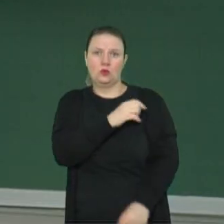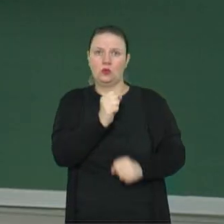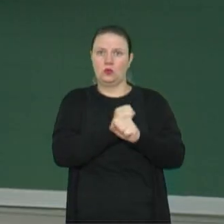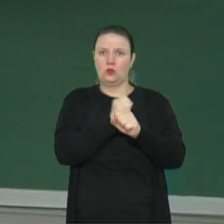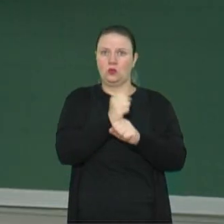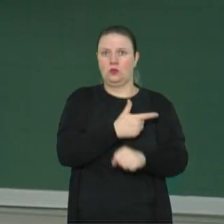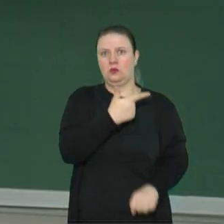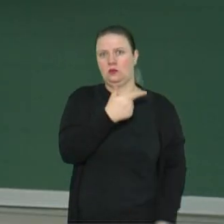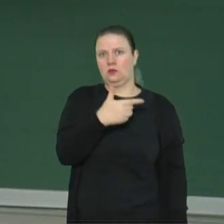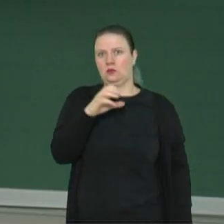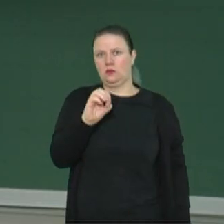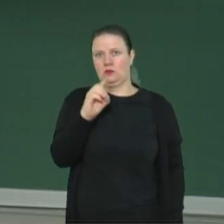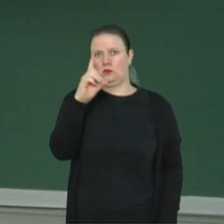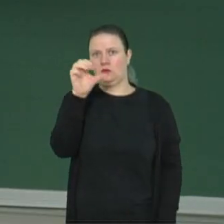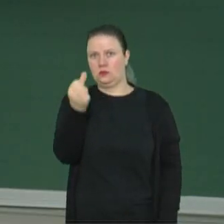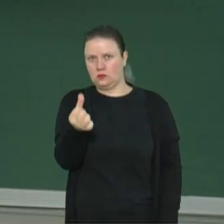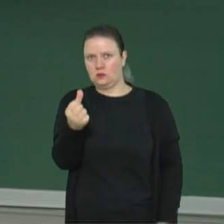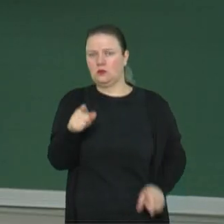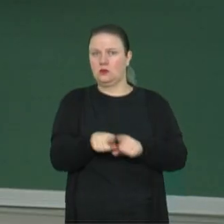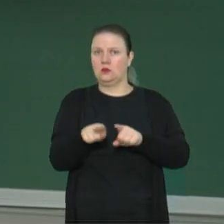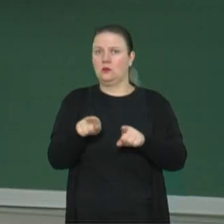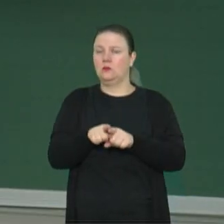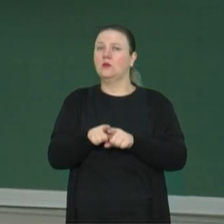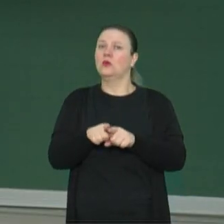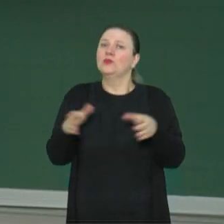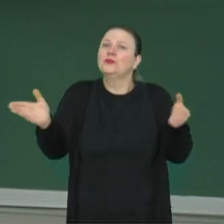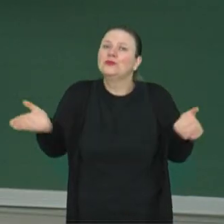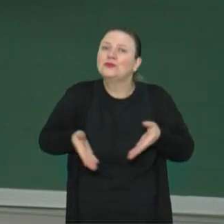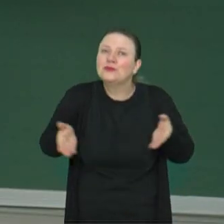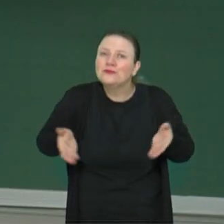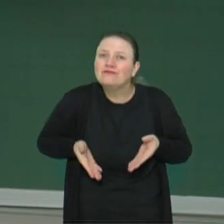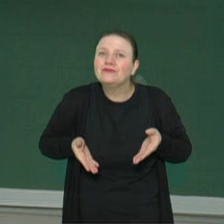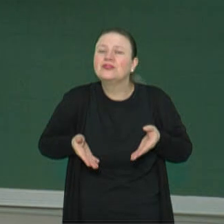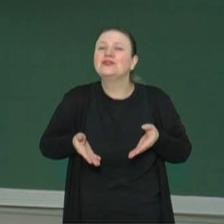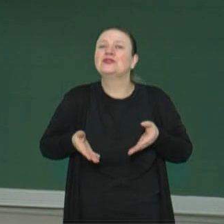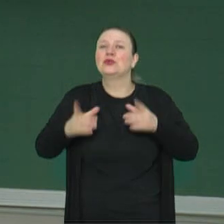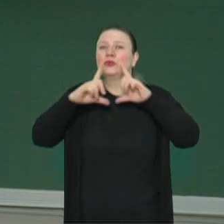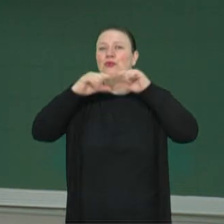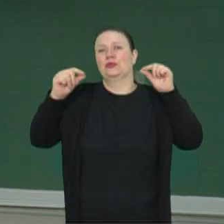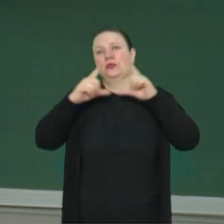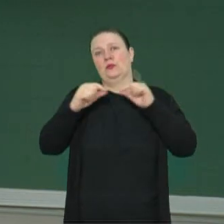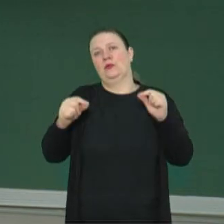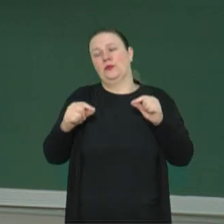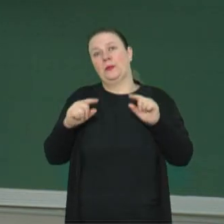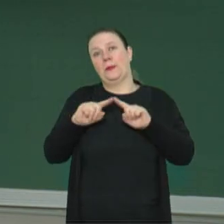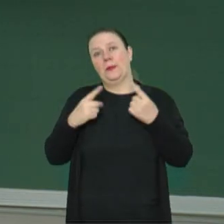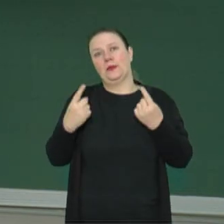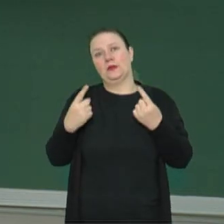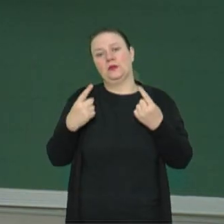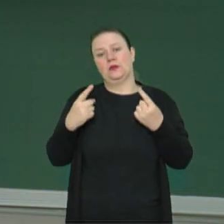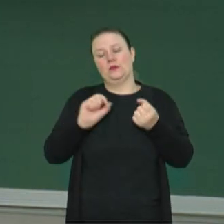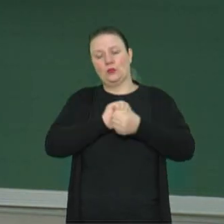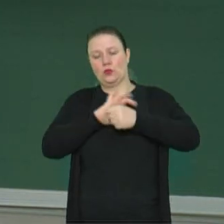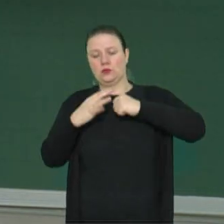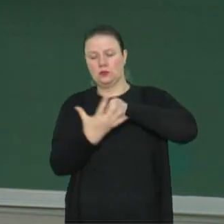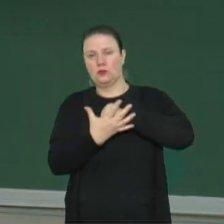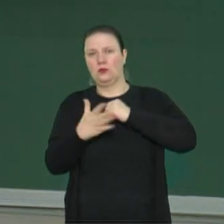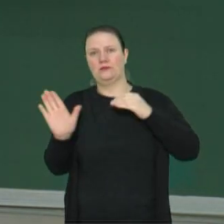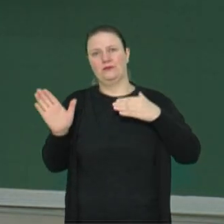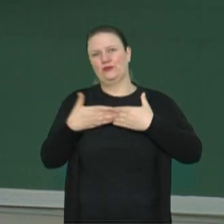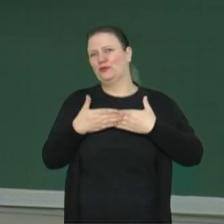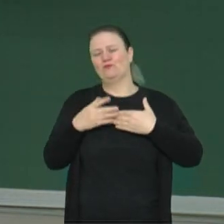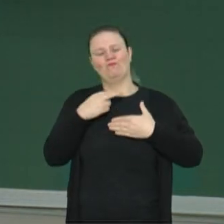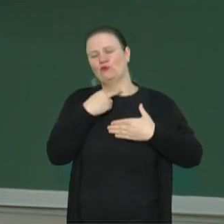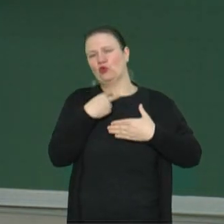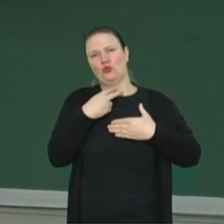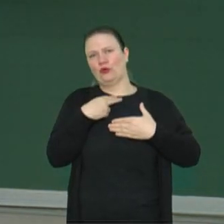estaria presente no Japão agora, em Tóquio 2020, mas a Olimpíada foi postergada, foi marcada para ano que vem, então ano que vem vocês vão estar